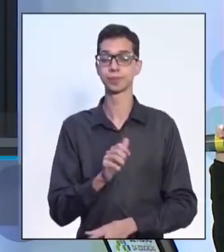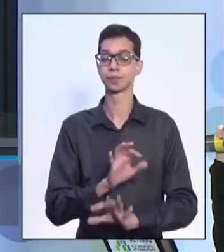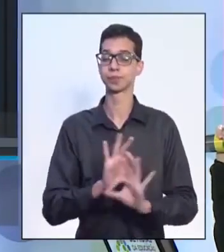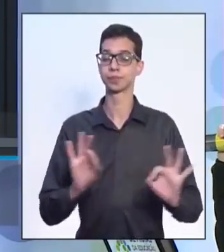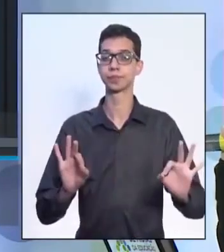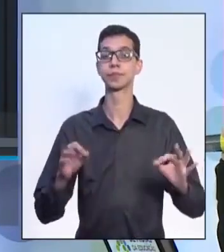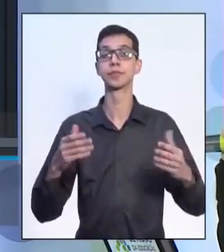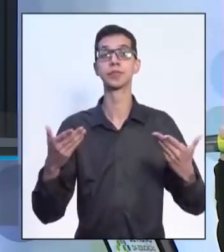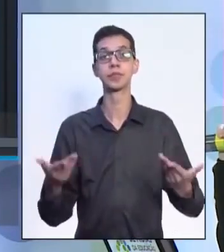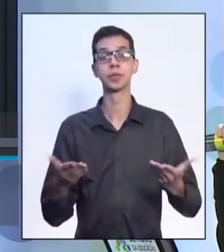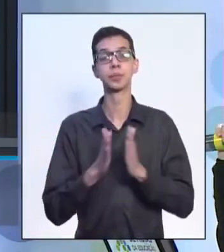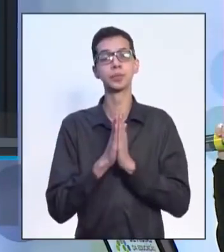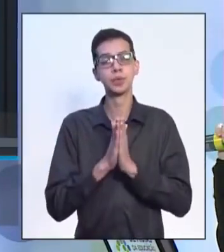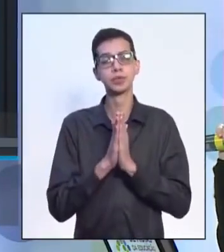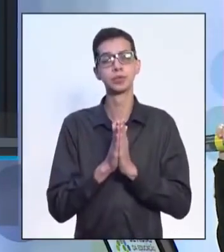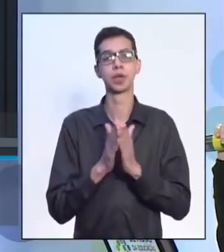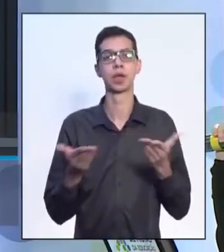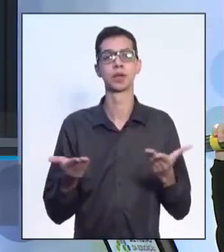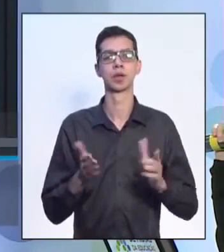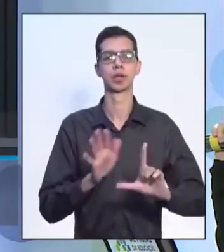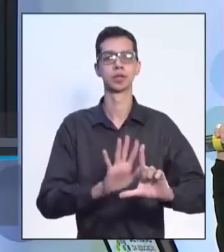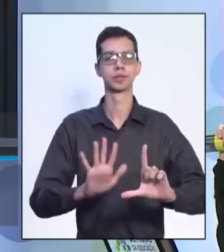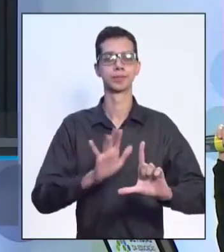por favor, o slide do exemplo.